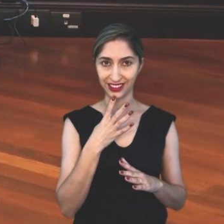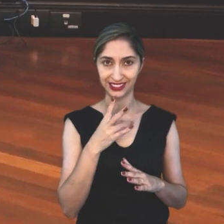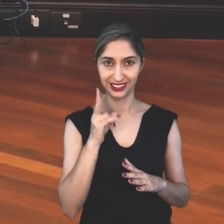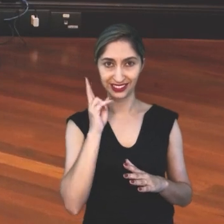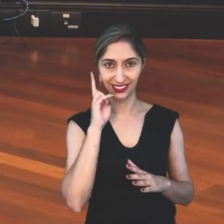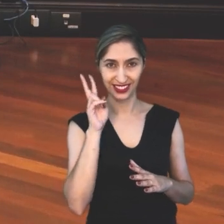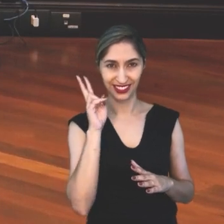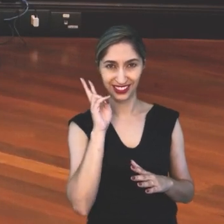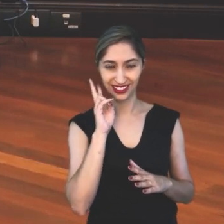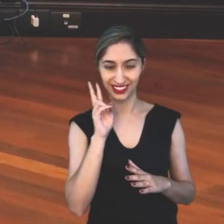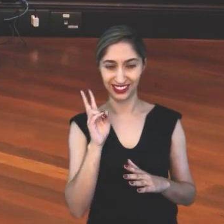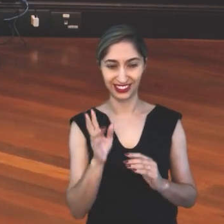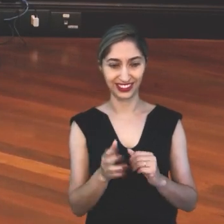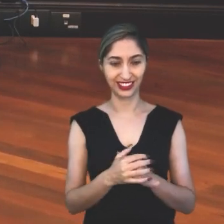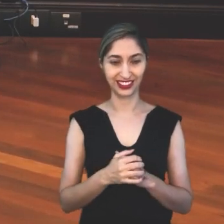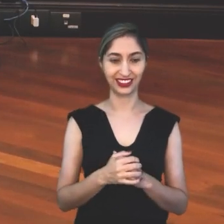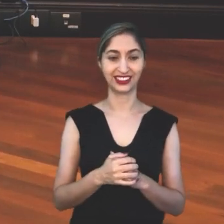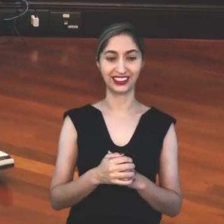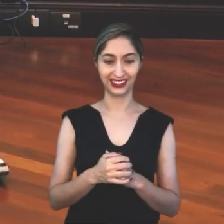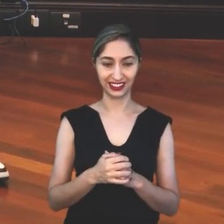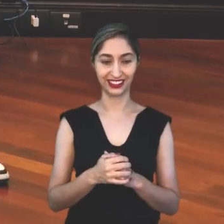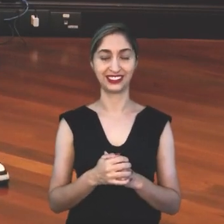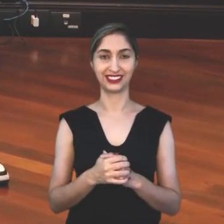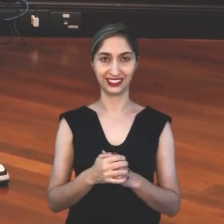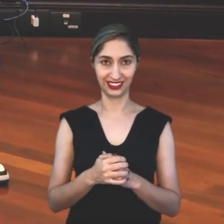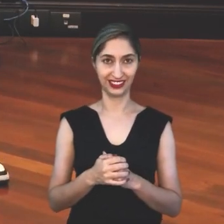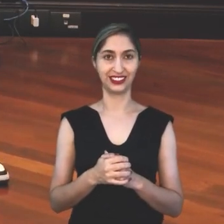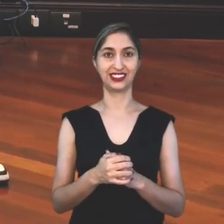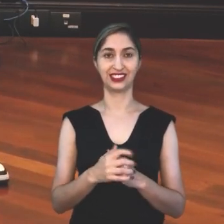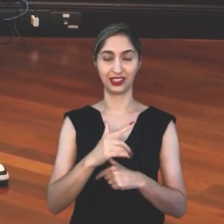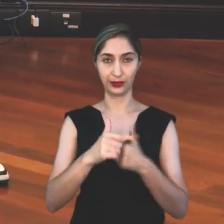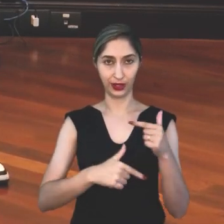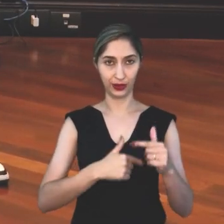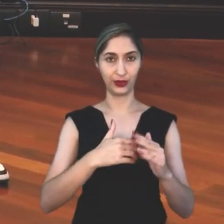já ouviu falar dessa? Não, tem uma